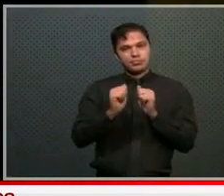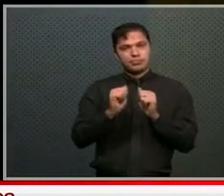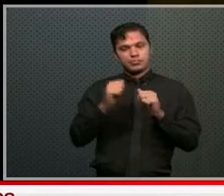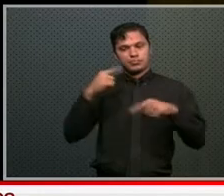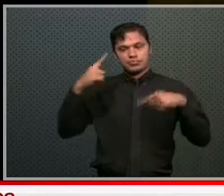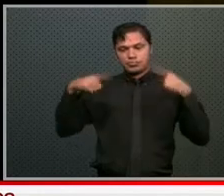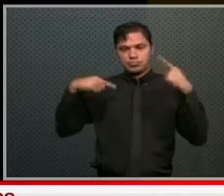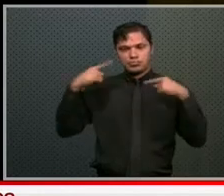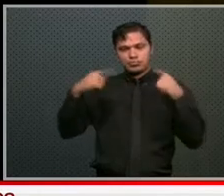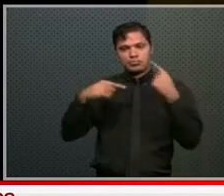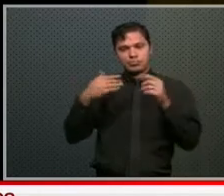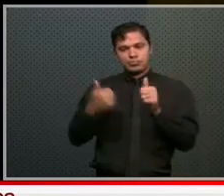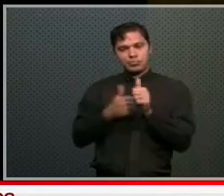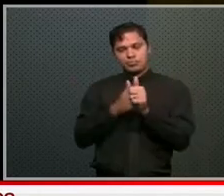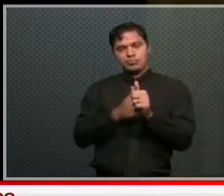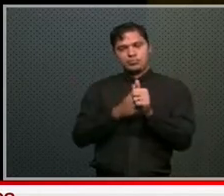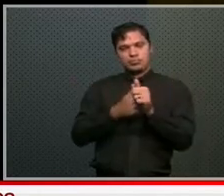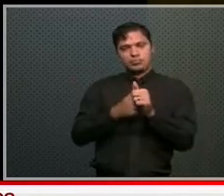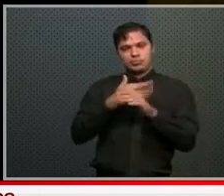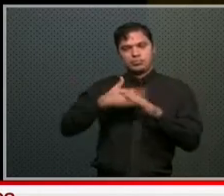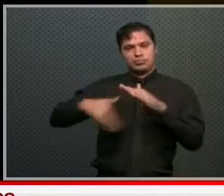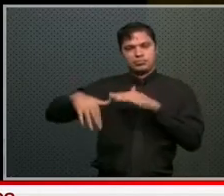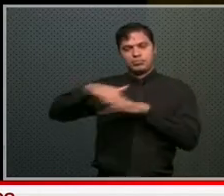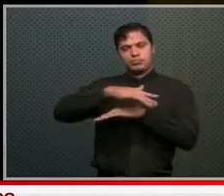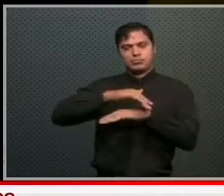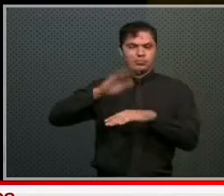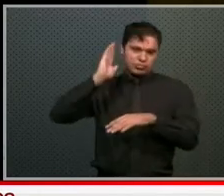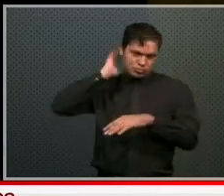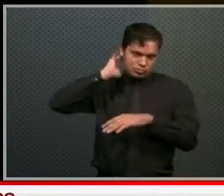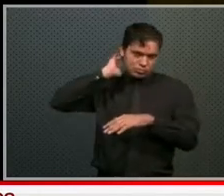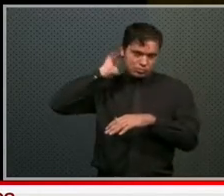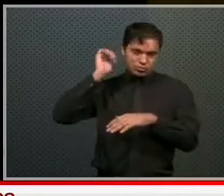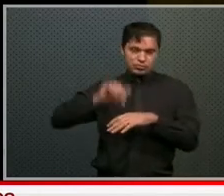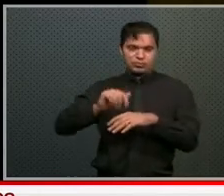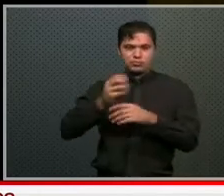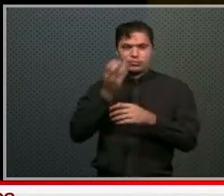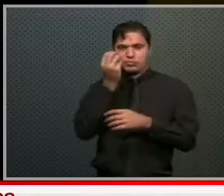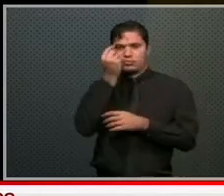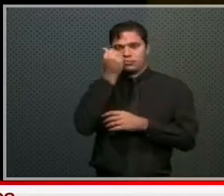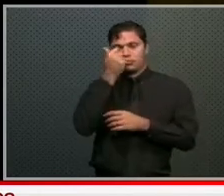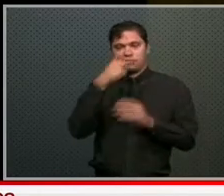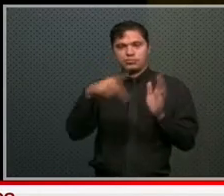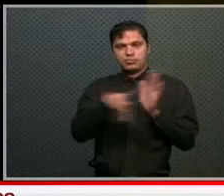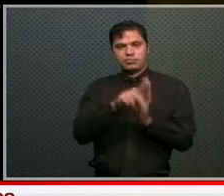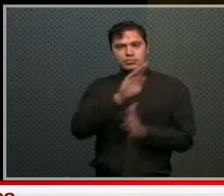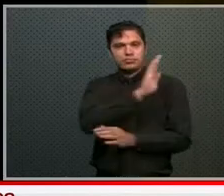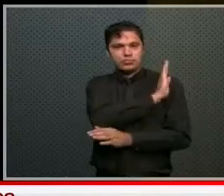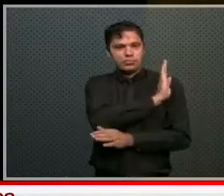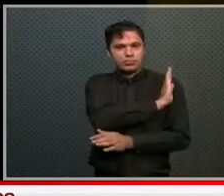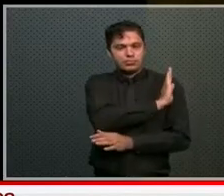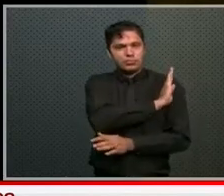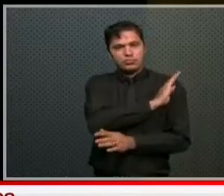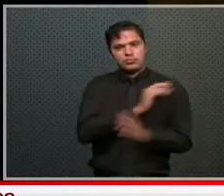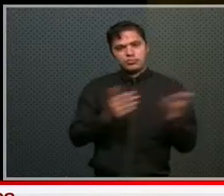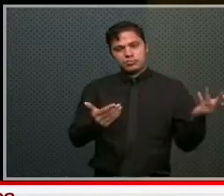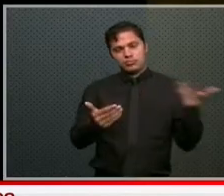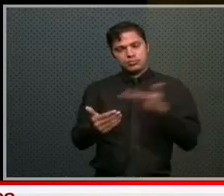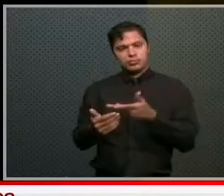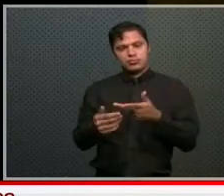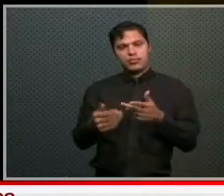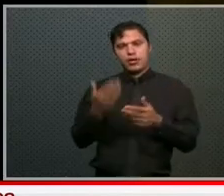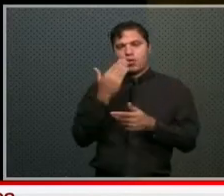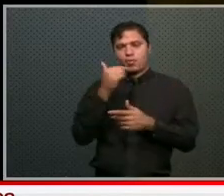nos arredores de Belém quando chegavam caminhões trazendo farinha da zona Bragantina para se comer carne na região